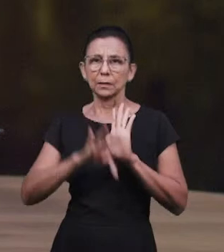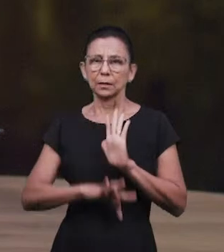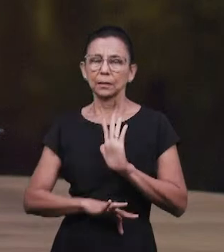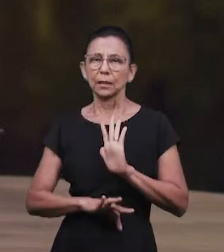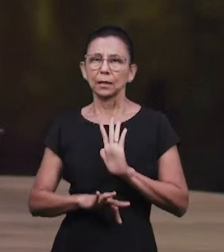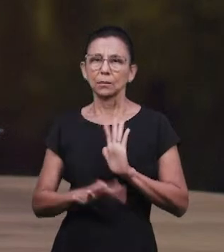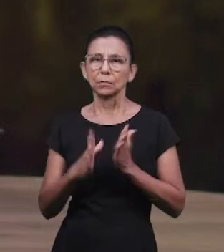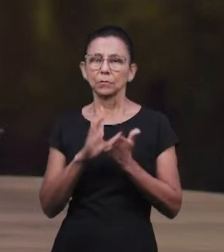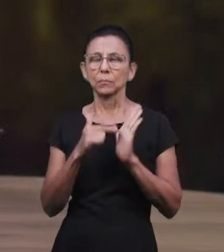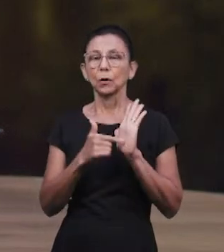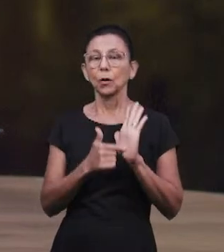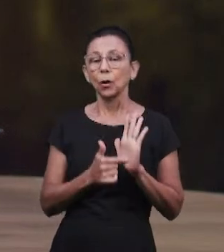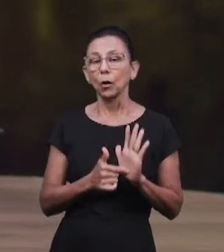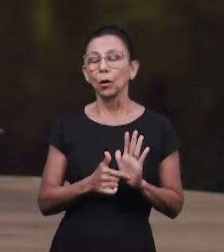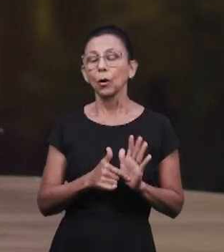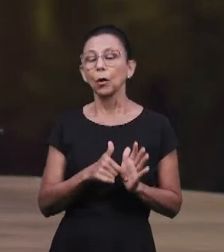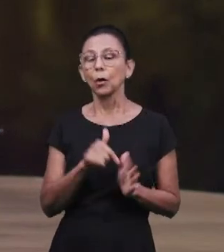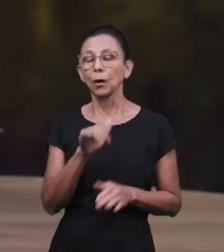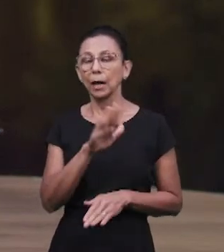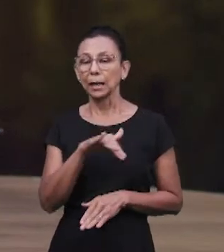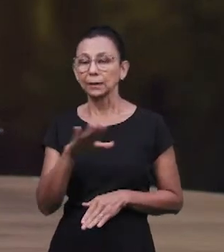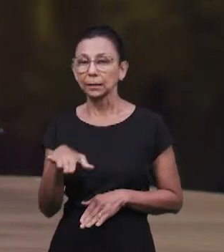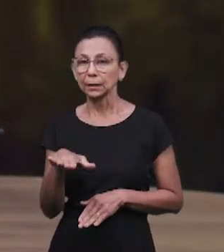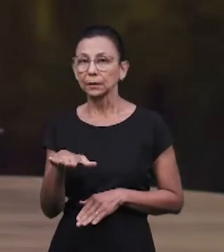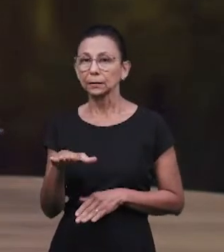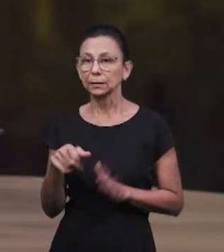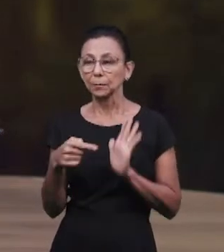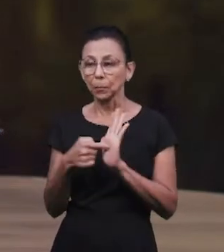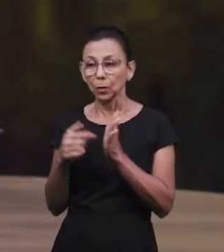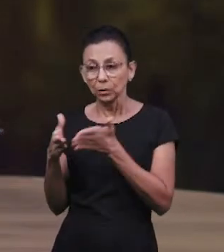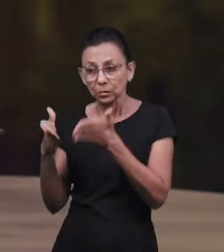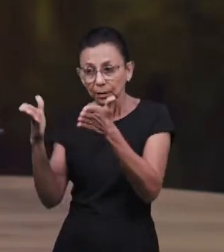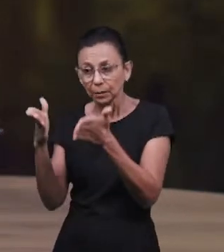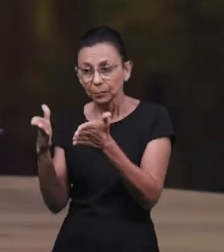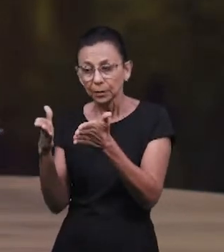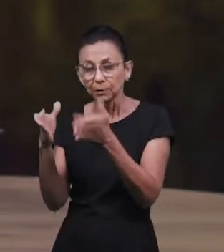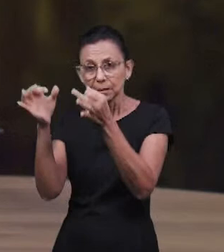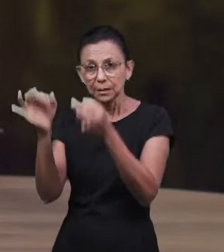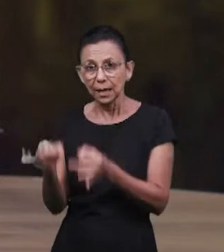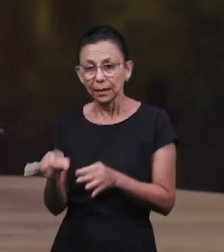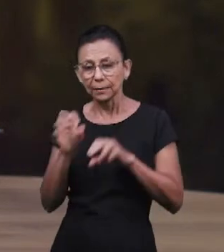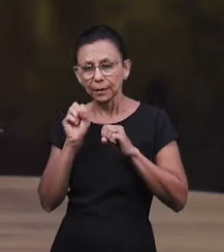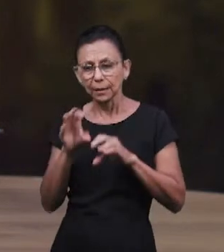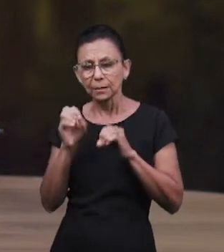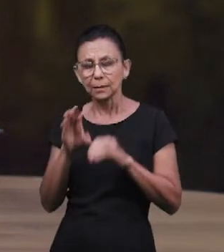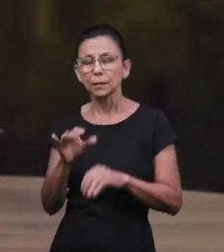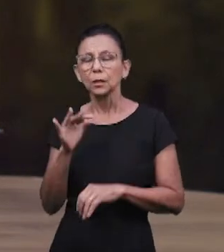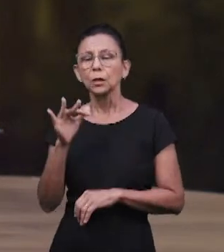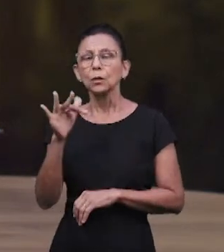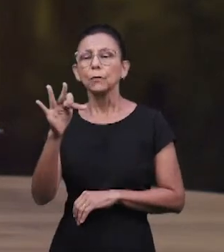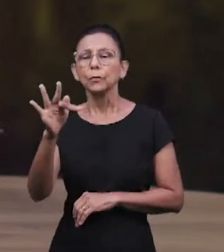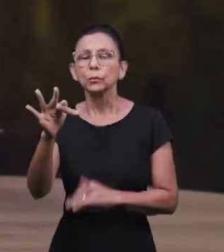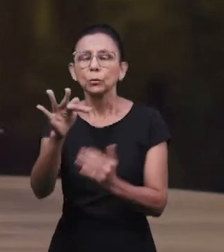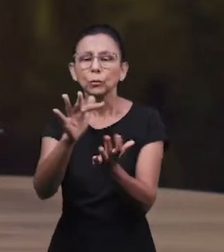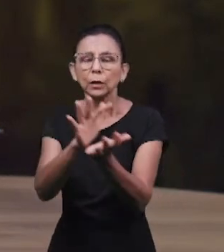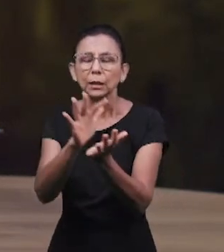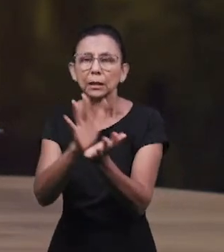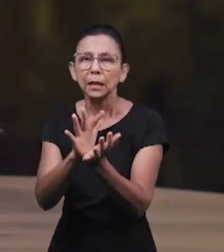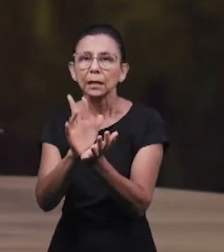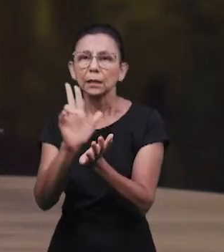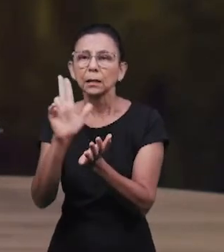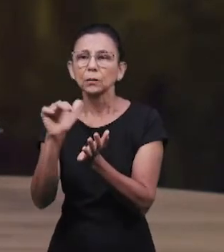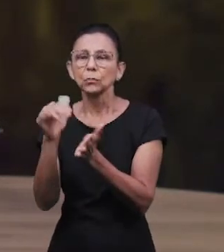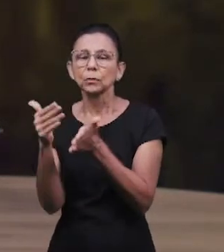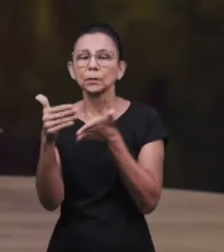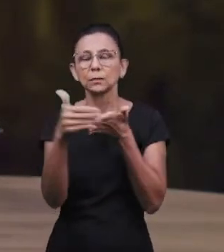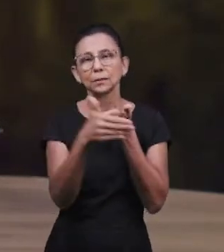todas conhecem. Educa o menino no caminho em que deve andar. E quando ele for velho,